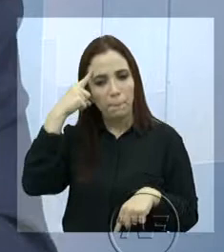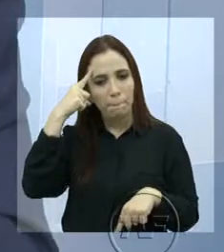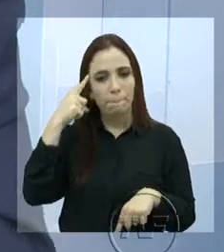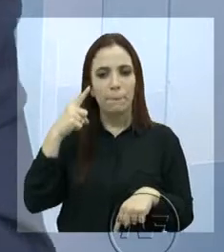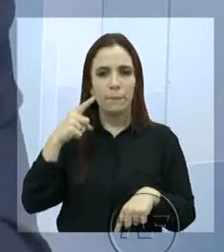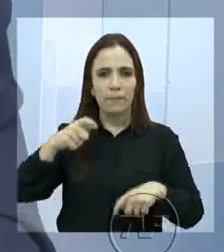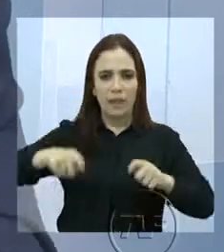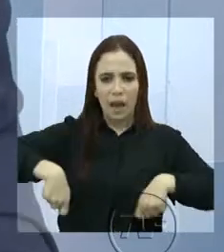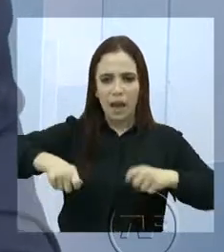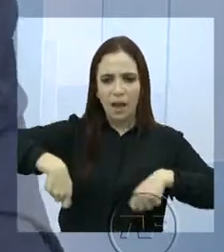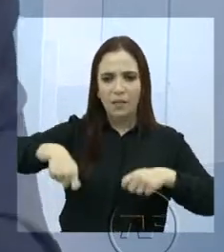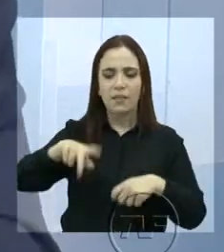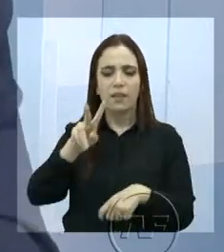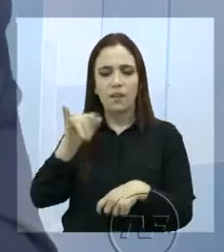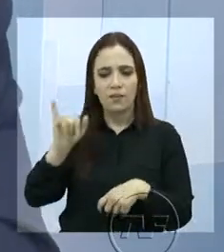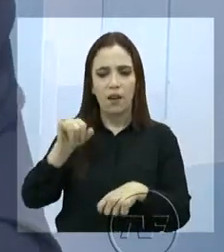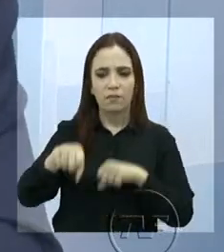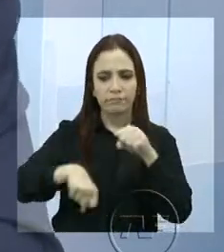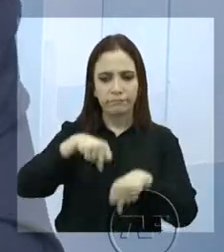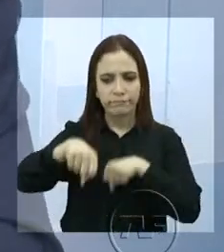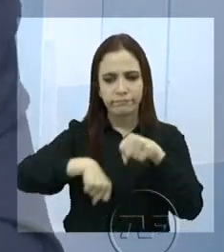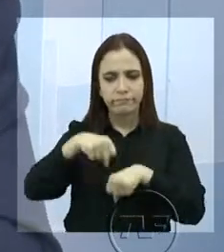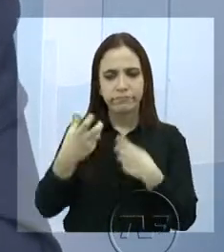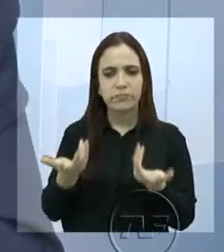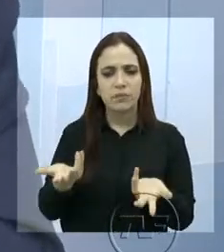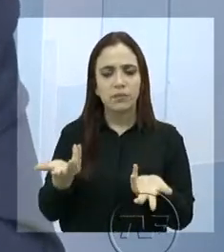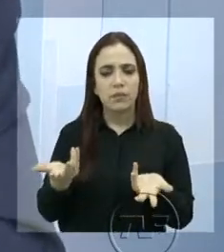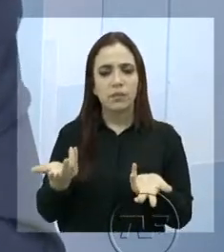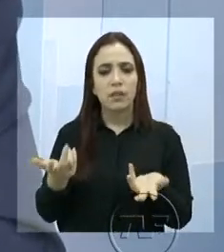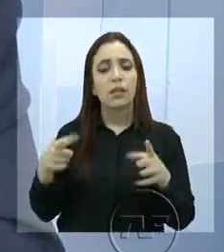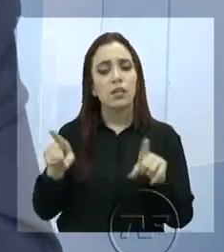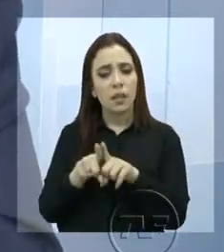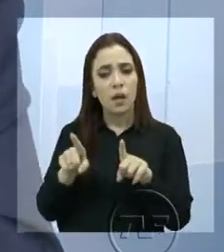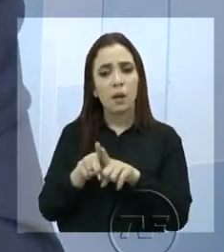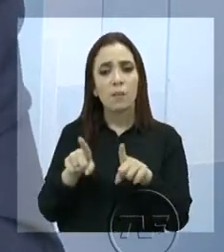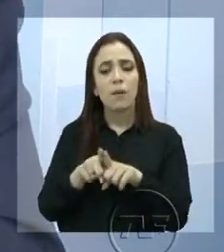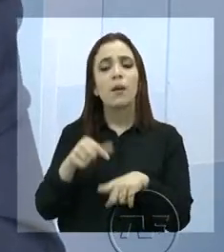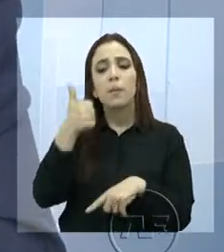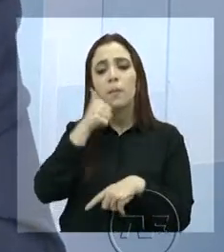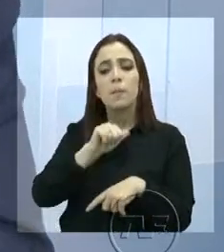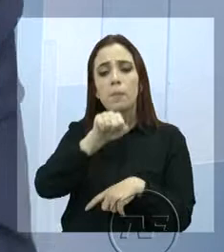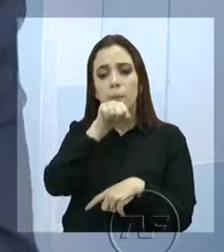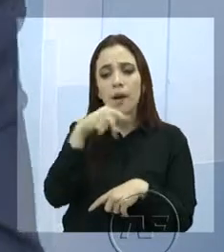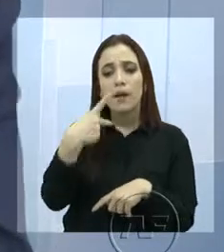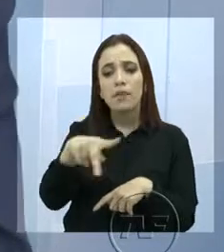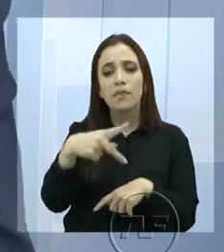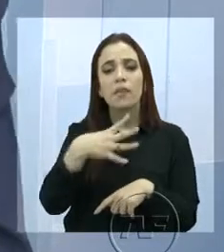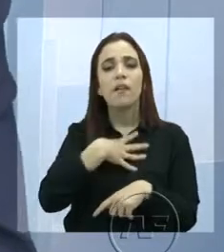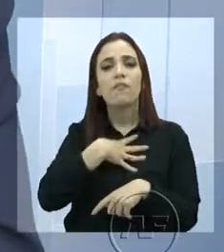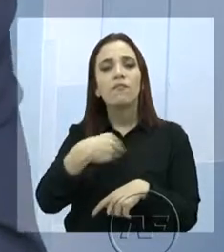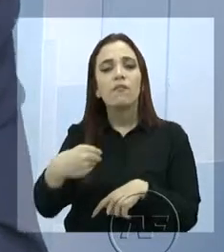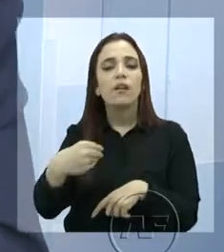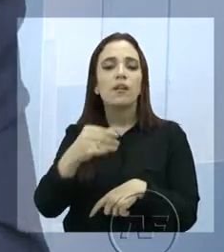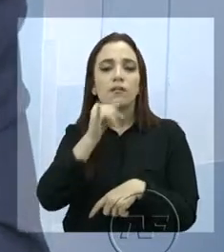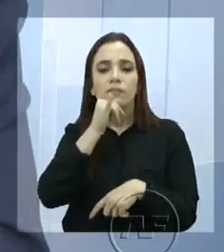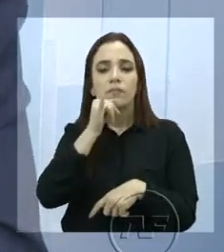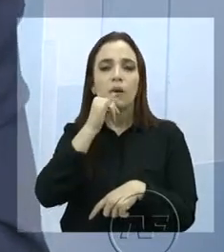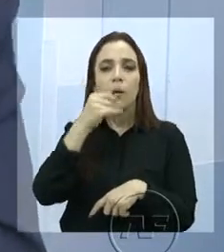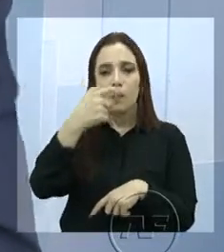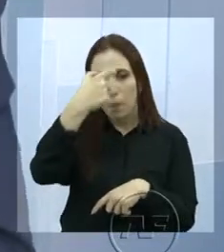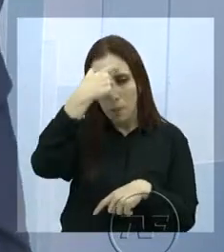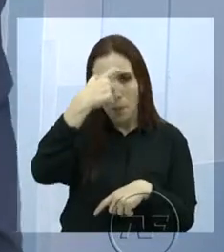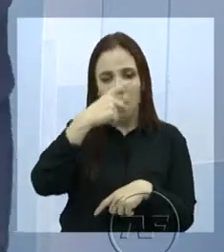é o cadeirante que vai ter acesso a uma bike, mas você pode pensar também, e a mãe que tem um filho com paralisia cerebral